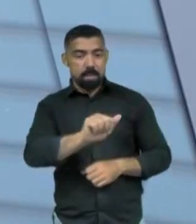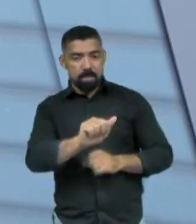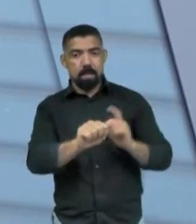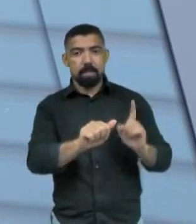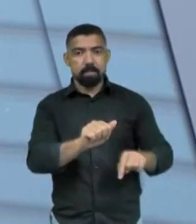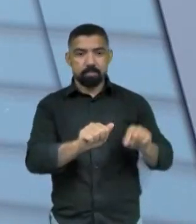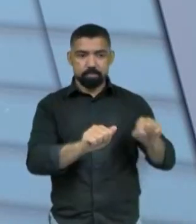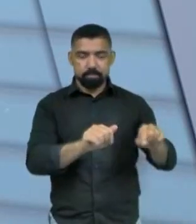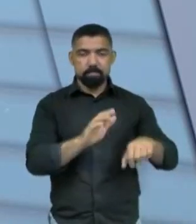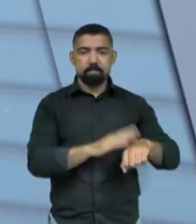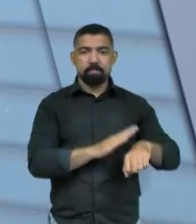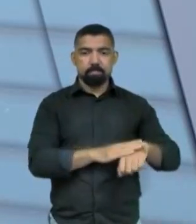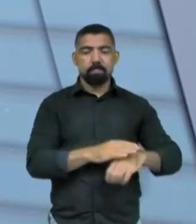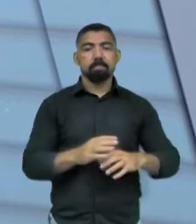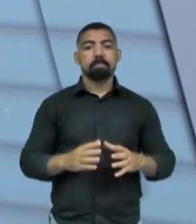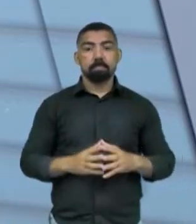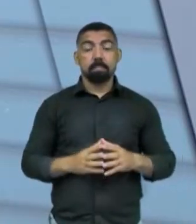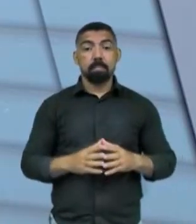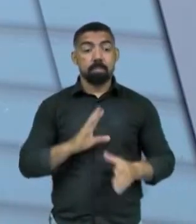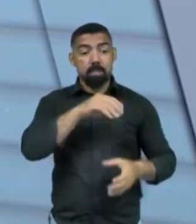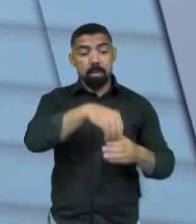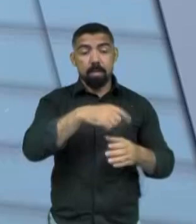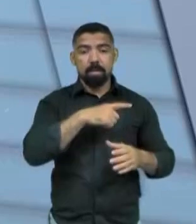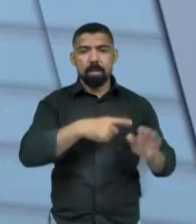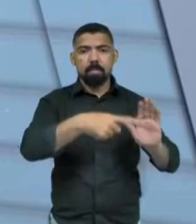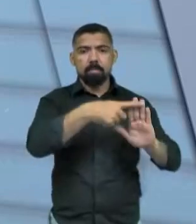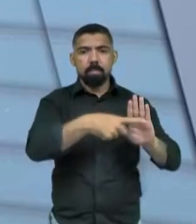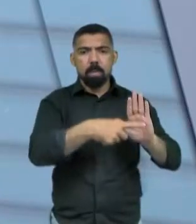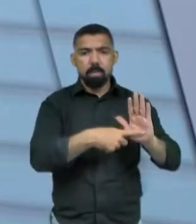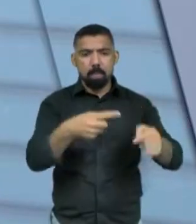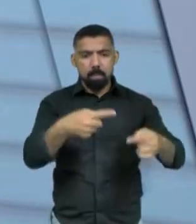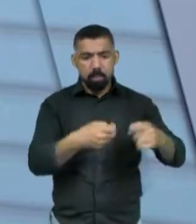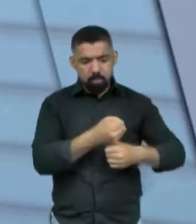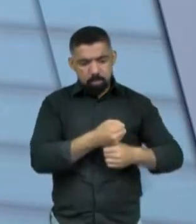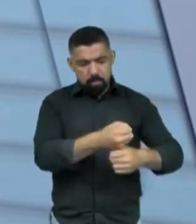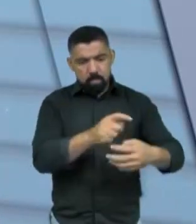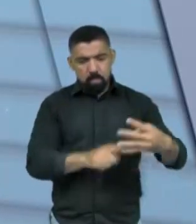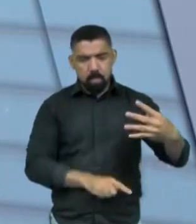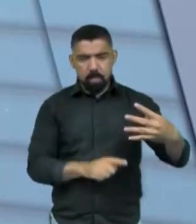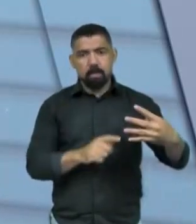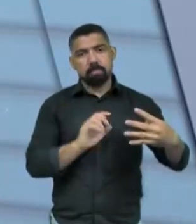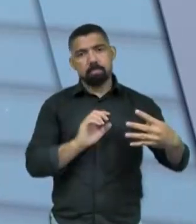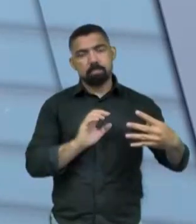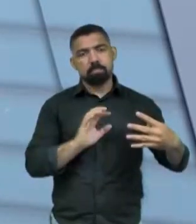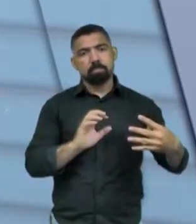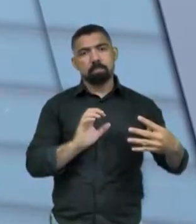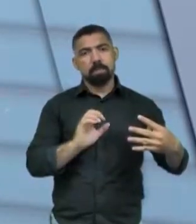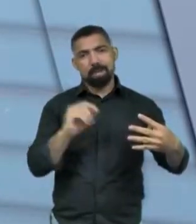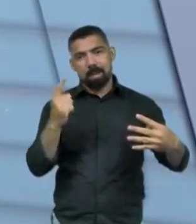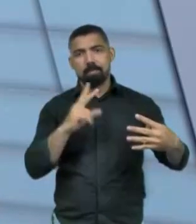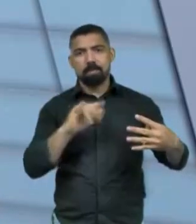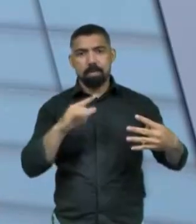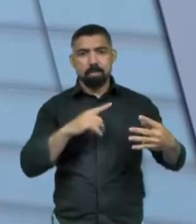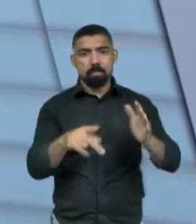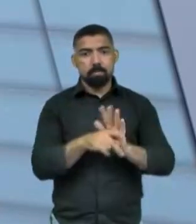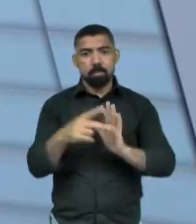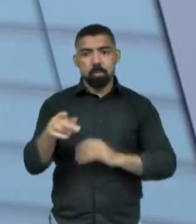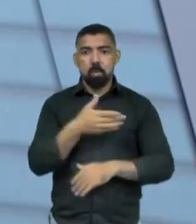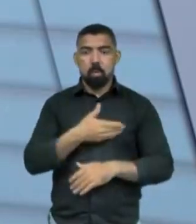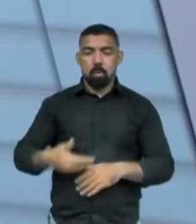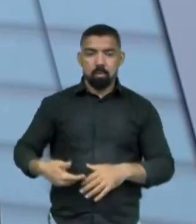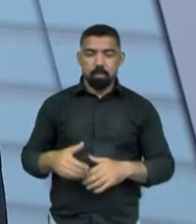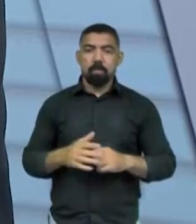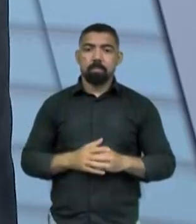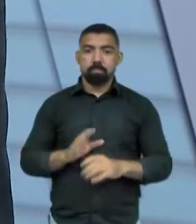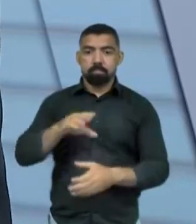que define as diretrizes das políticas para os próximos 4 anos, evidentemente, vai ter a seu dispor, o seu governo,